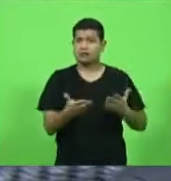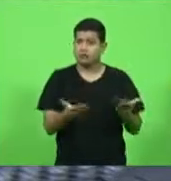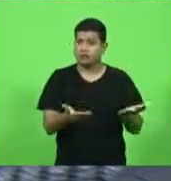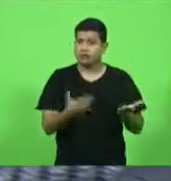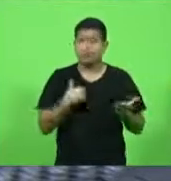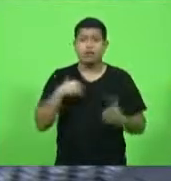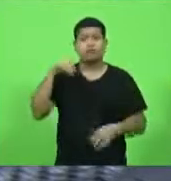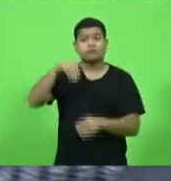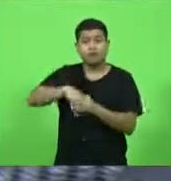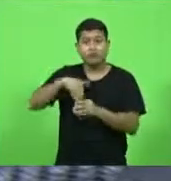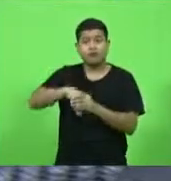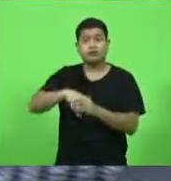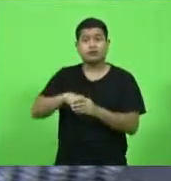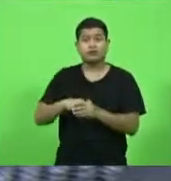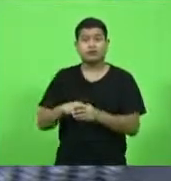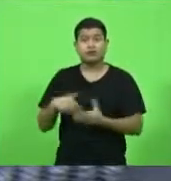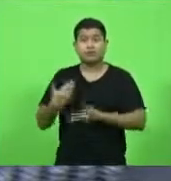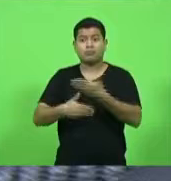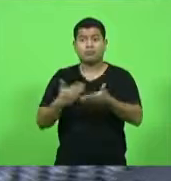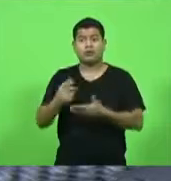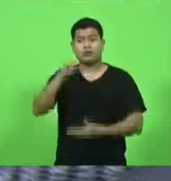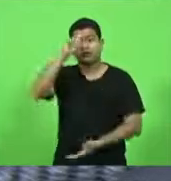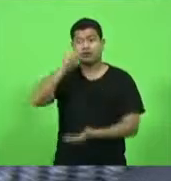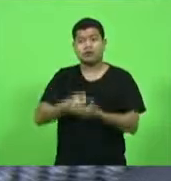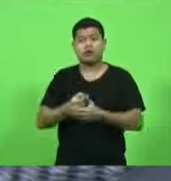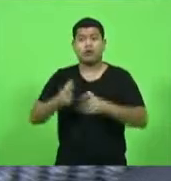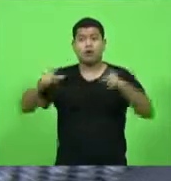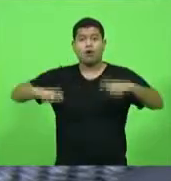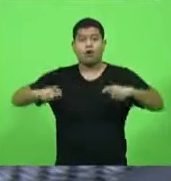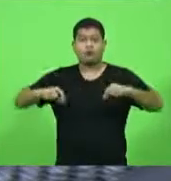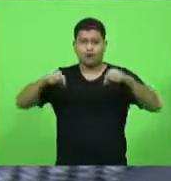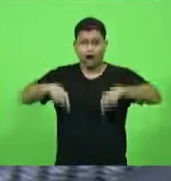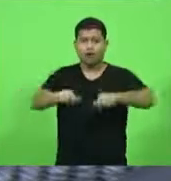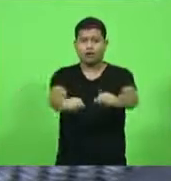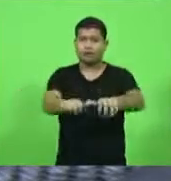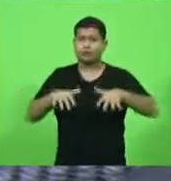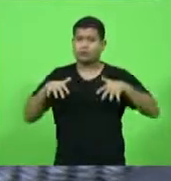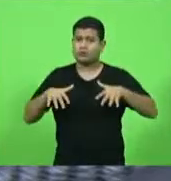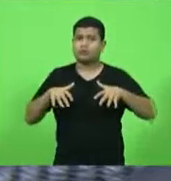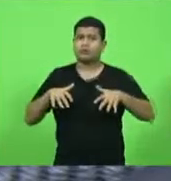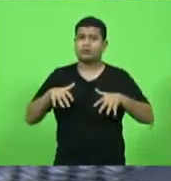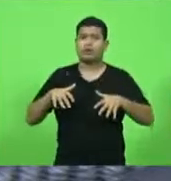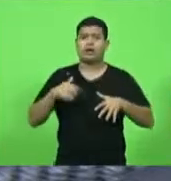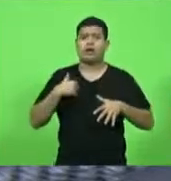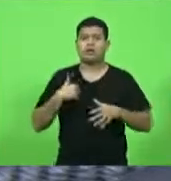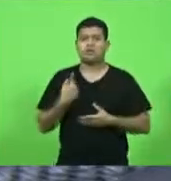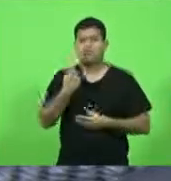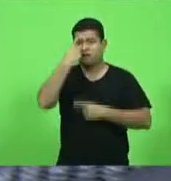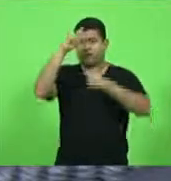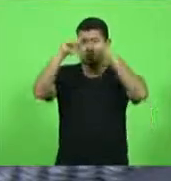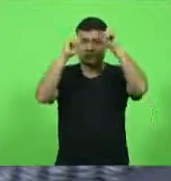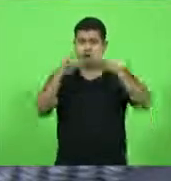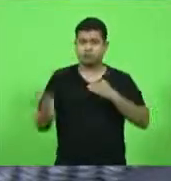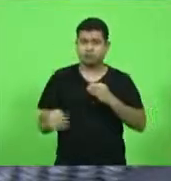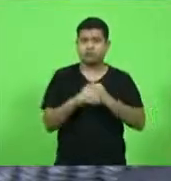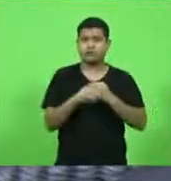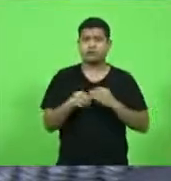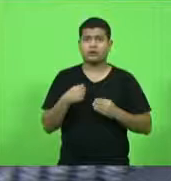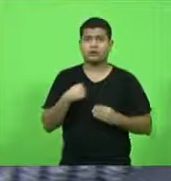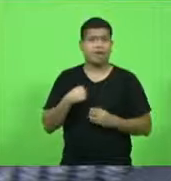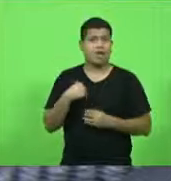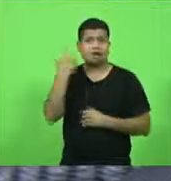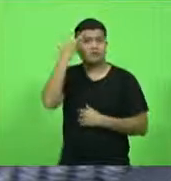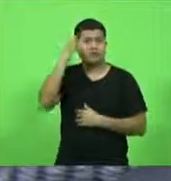E quem decide é a democracia, aqui, no plenário. E não ficar inventando coisa e passando para frente meus projetos, olha, eu nem sei mais onde é que